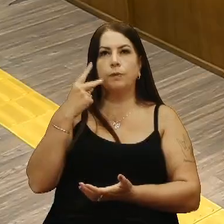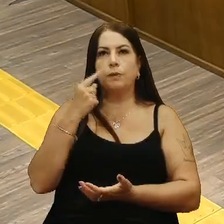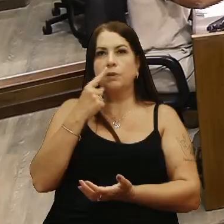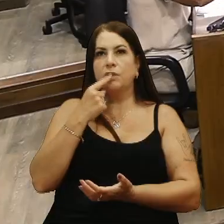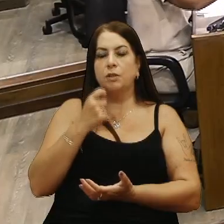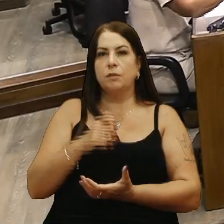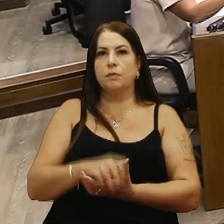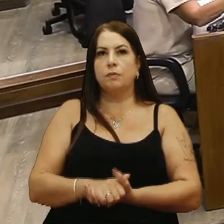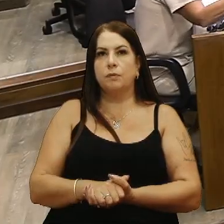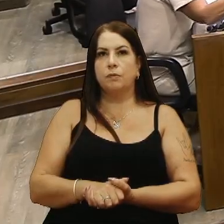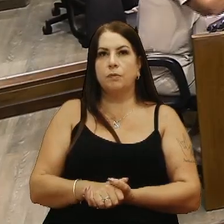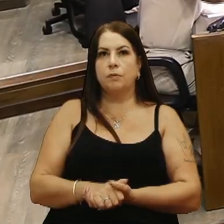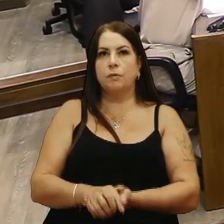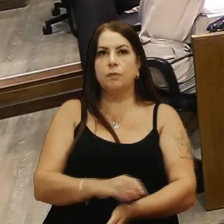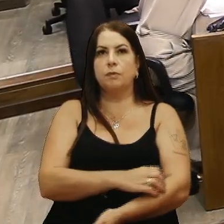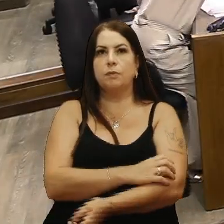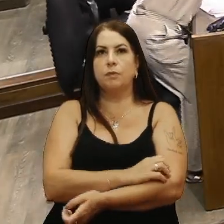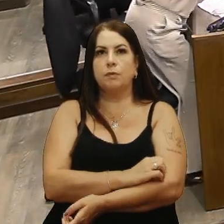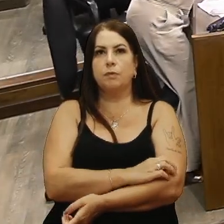Frigeri.